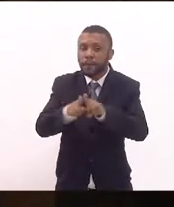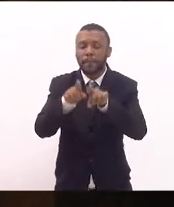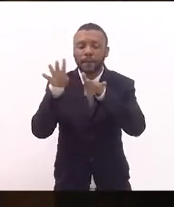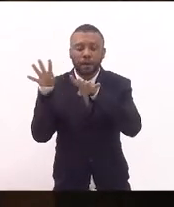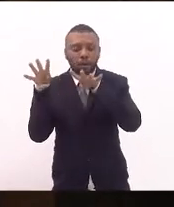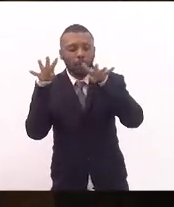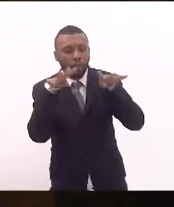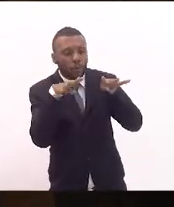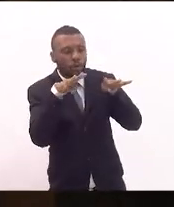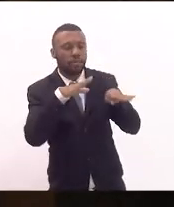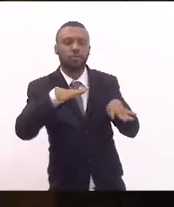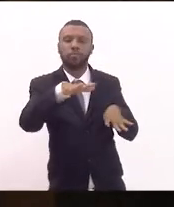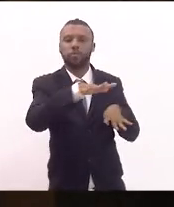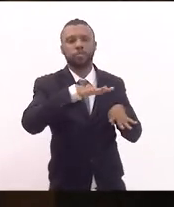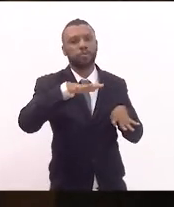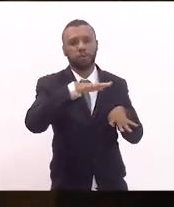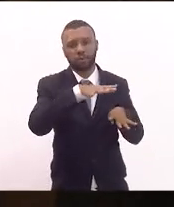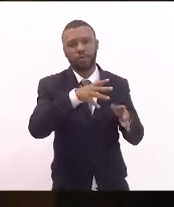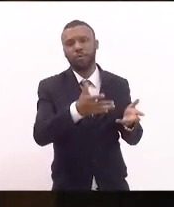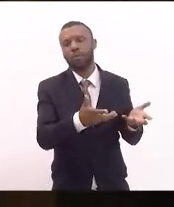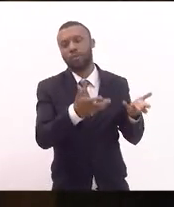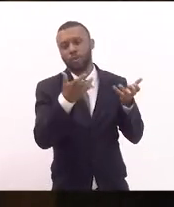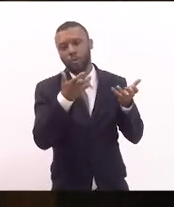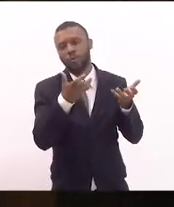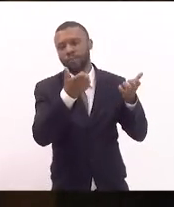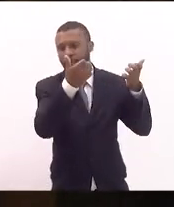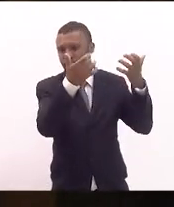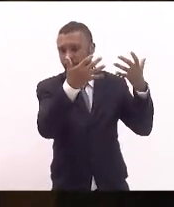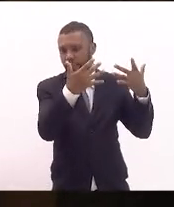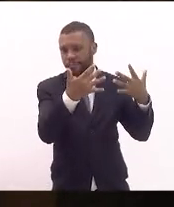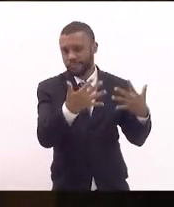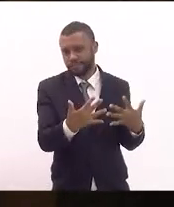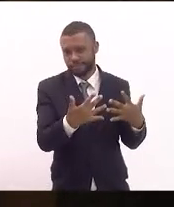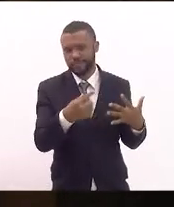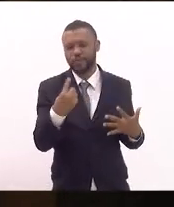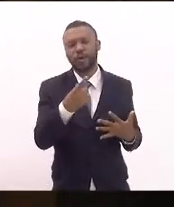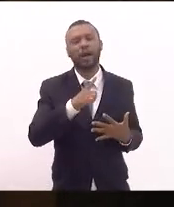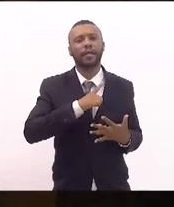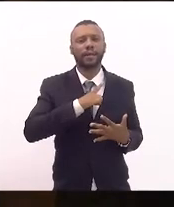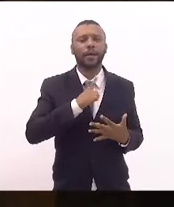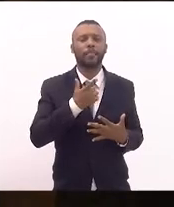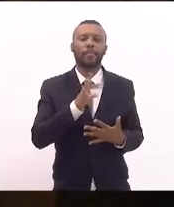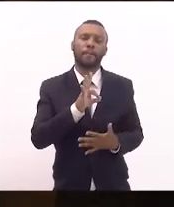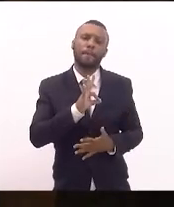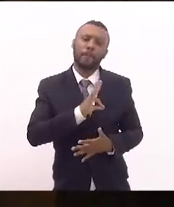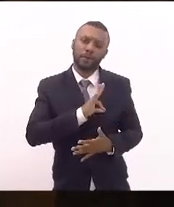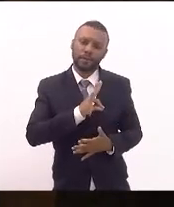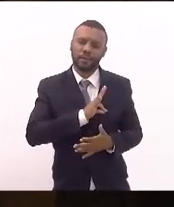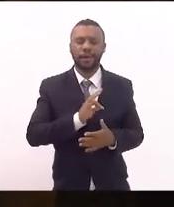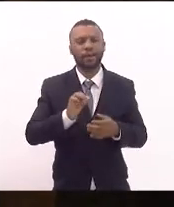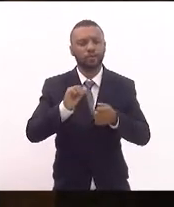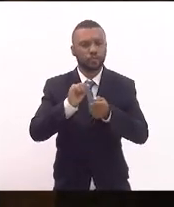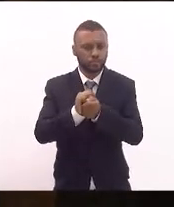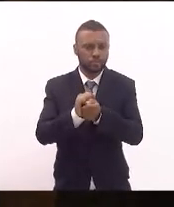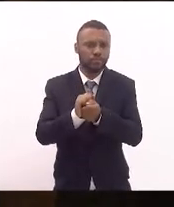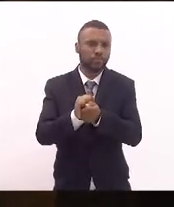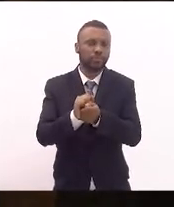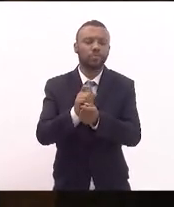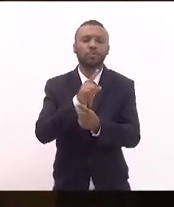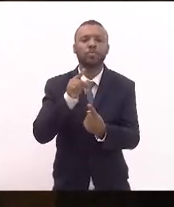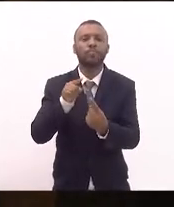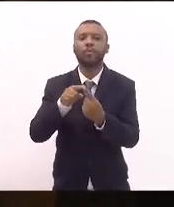visibilidade que ela dá para essa missão que nós temos como policiais, para o